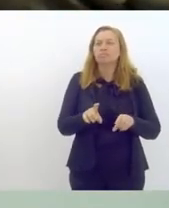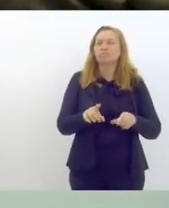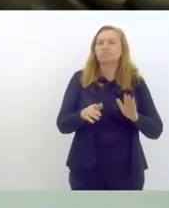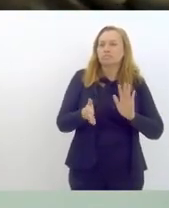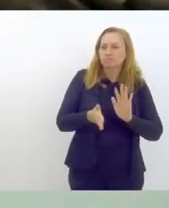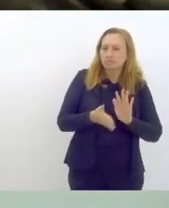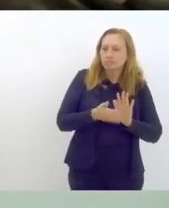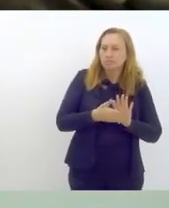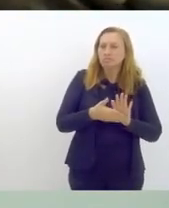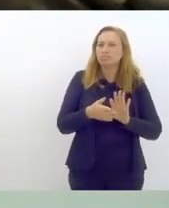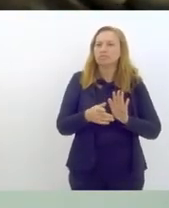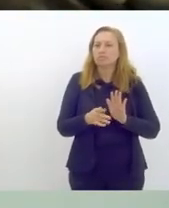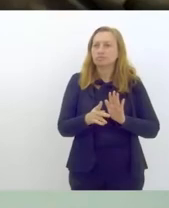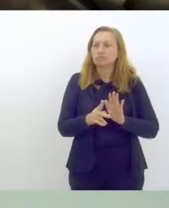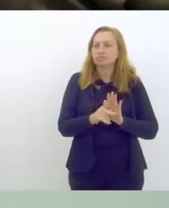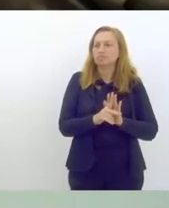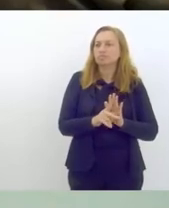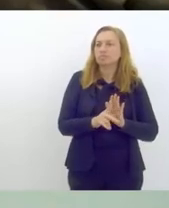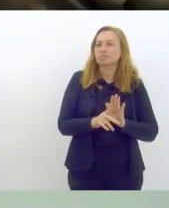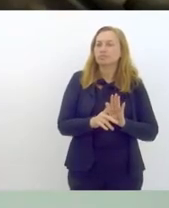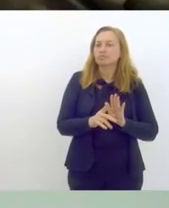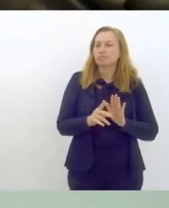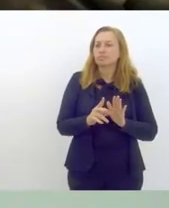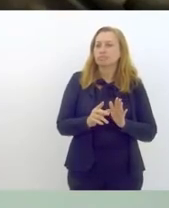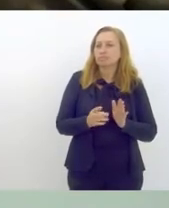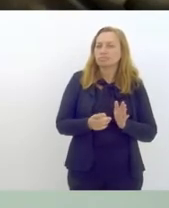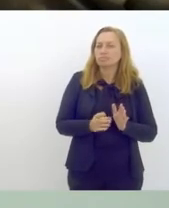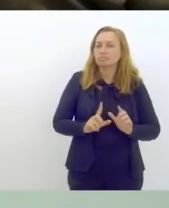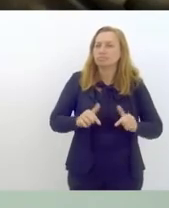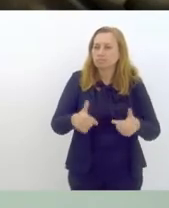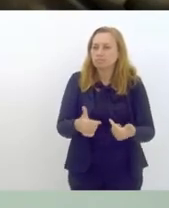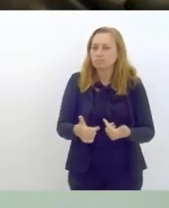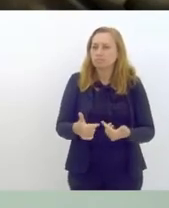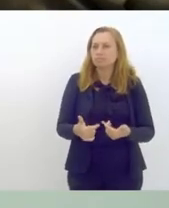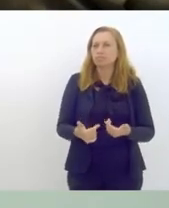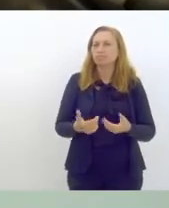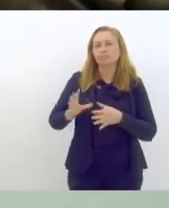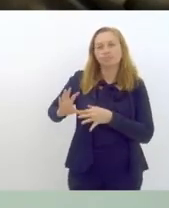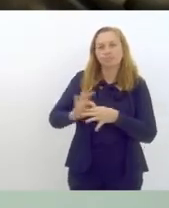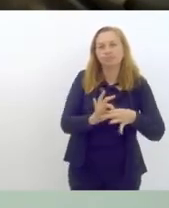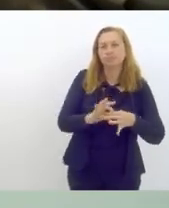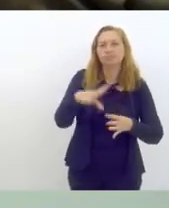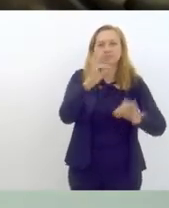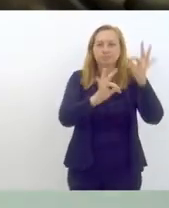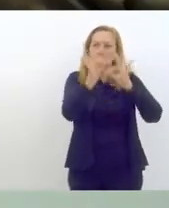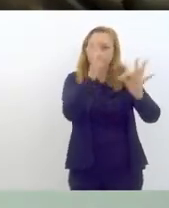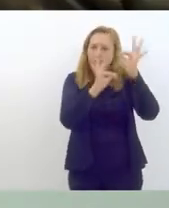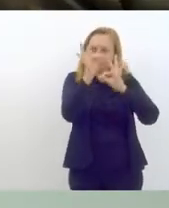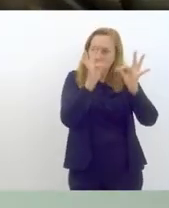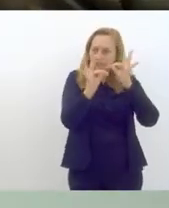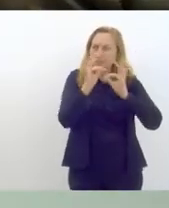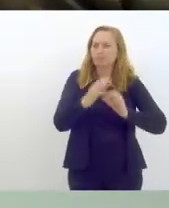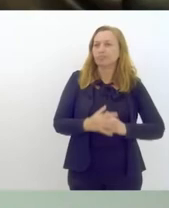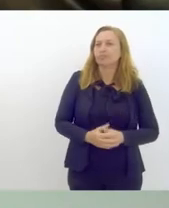papel. Acho importante essa coisa aliada à tecnologia, né? E a